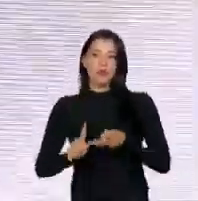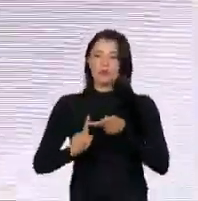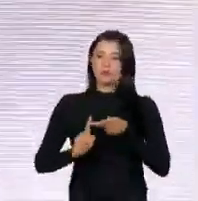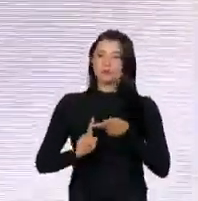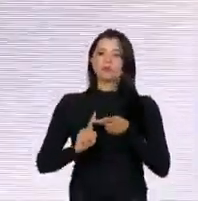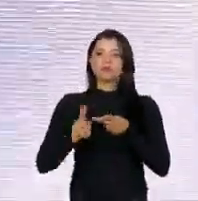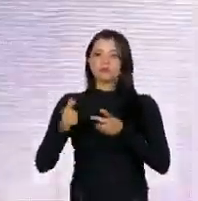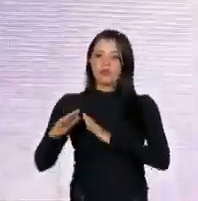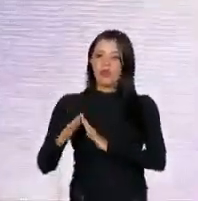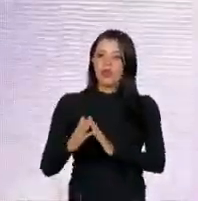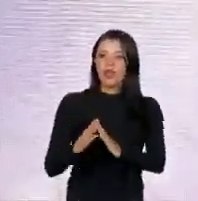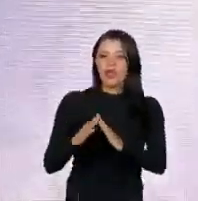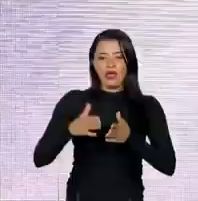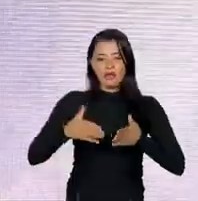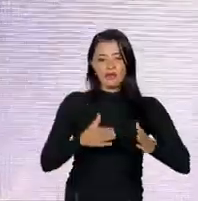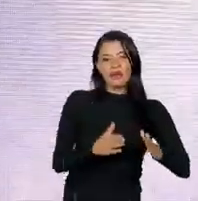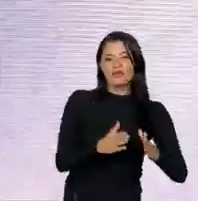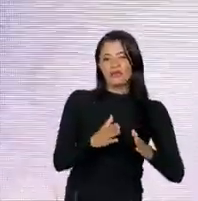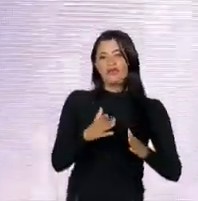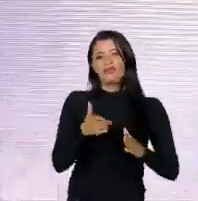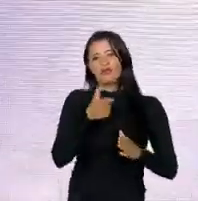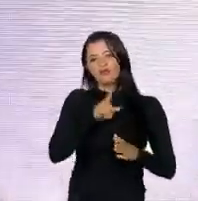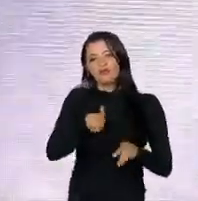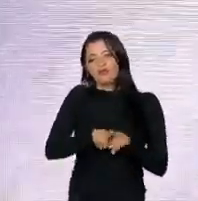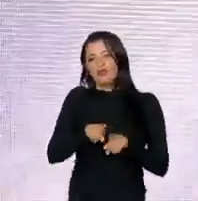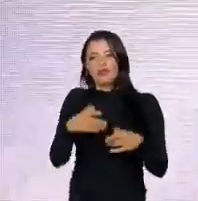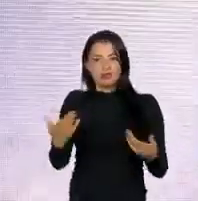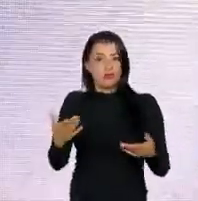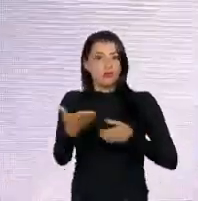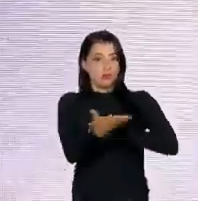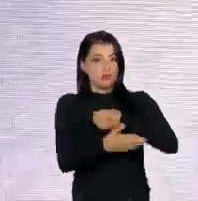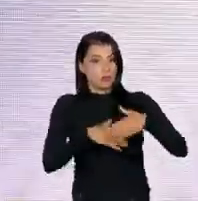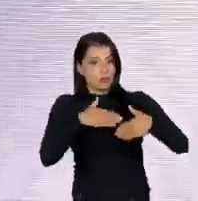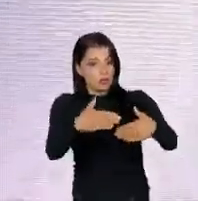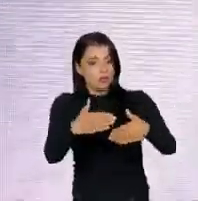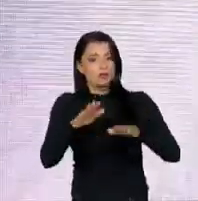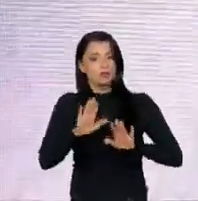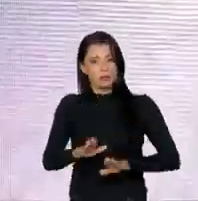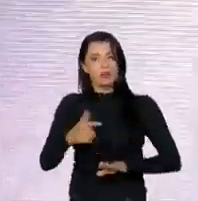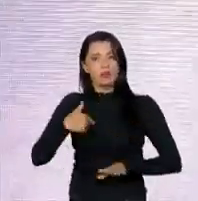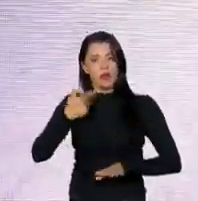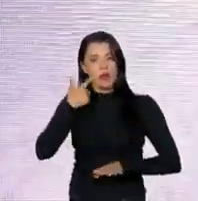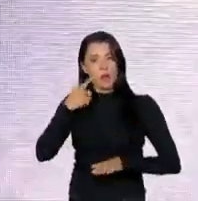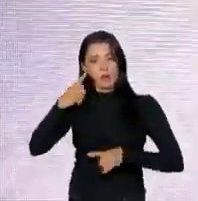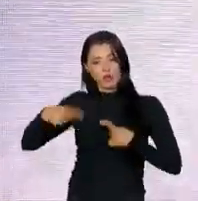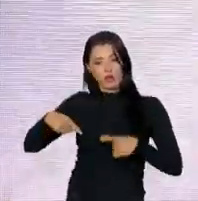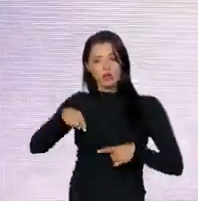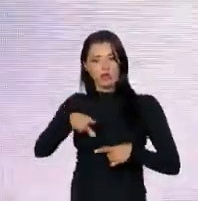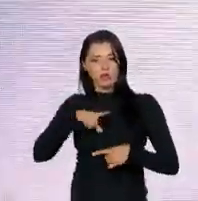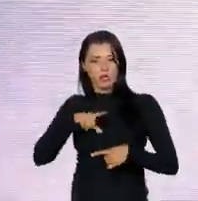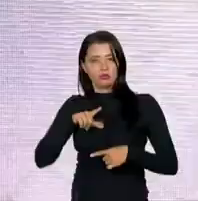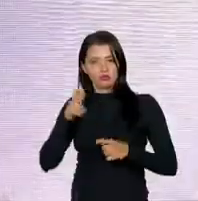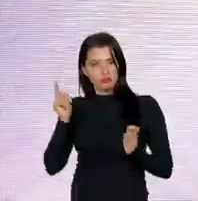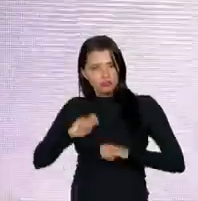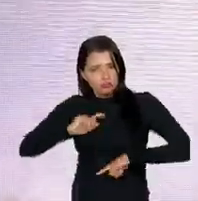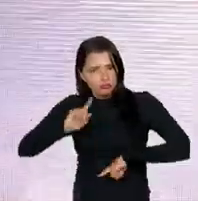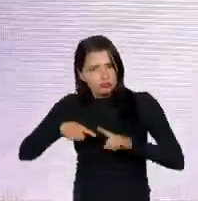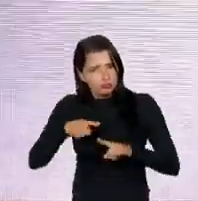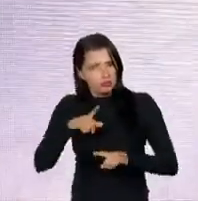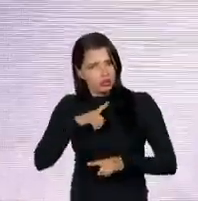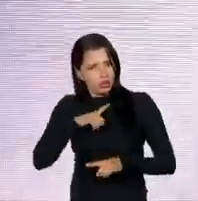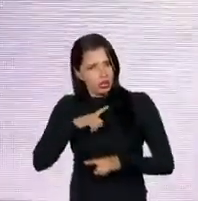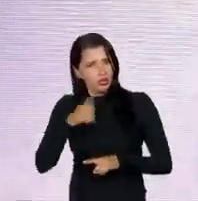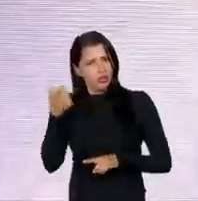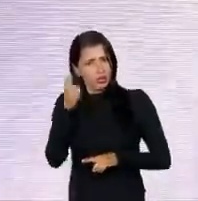enfim. Esse é um processo, mas eu parto do princípio que nenhuma política pública ela tem êxito,